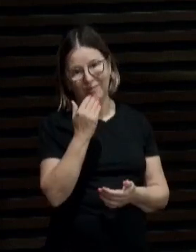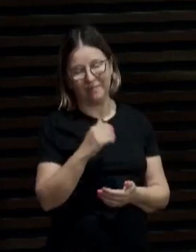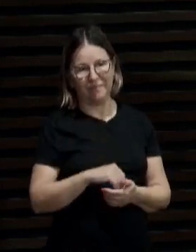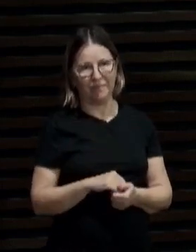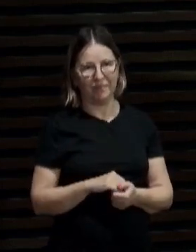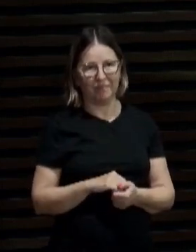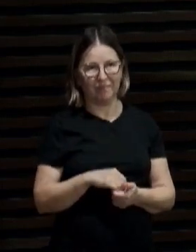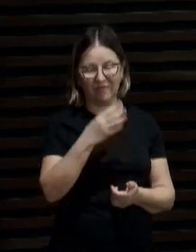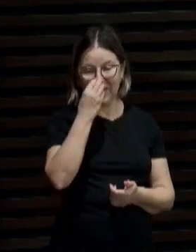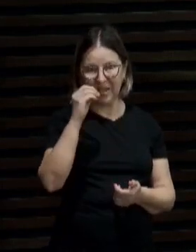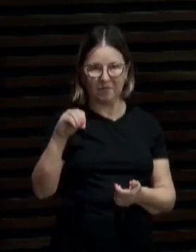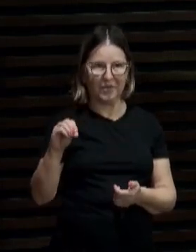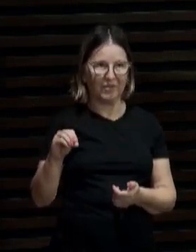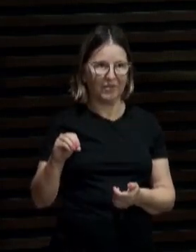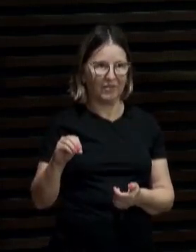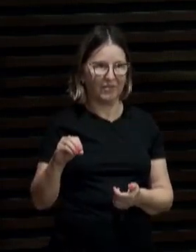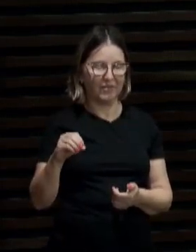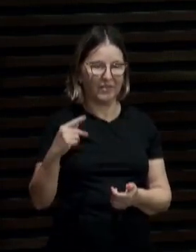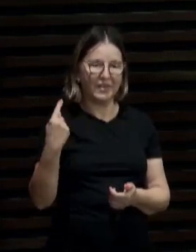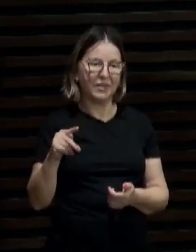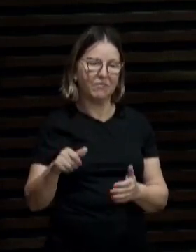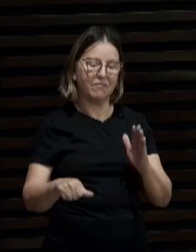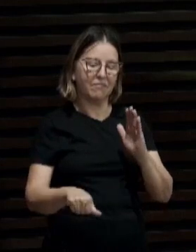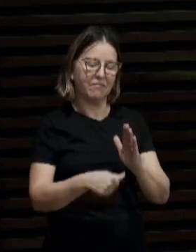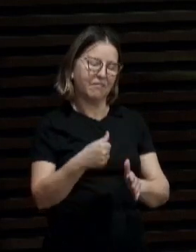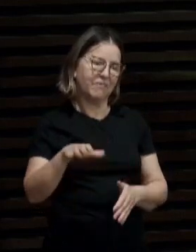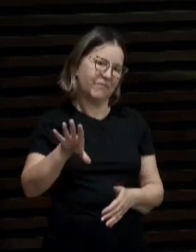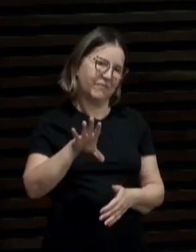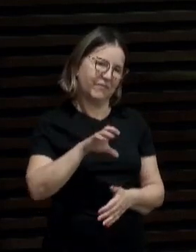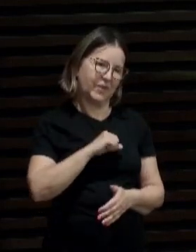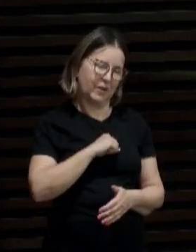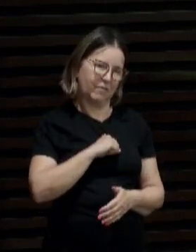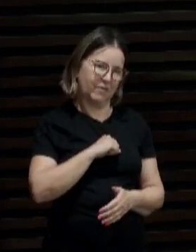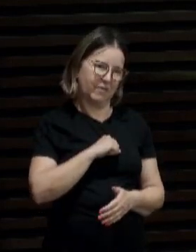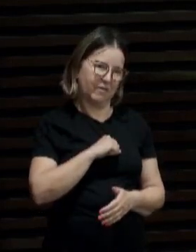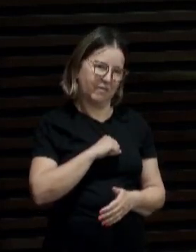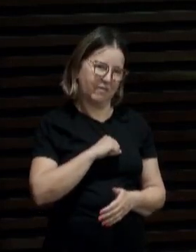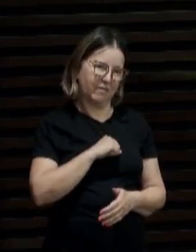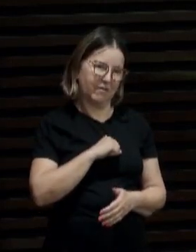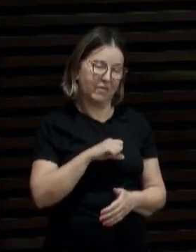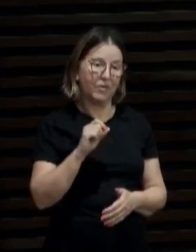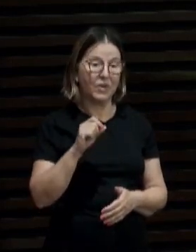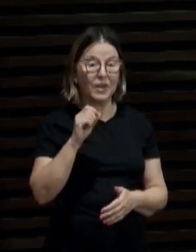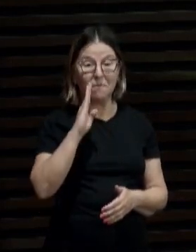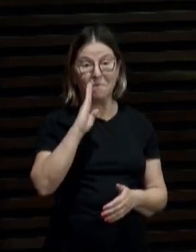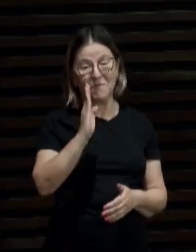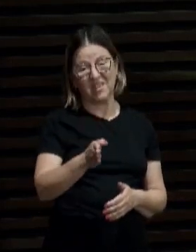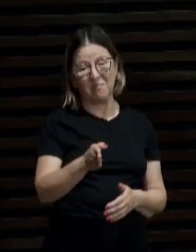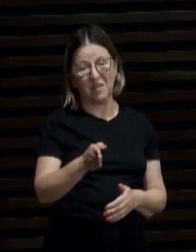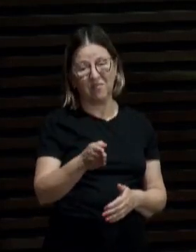Ele abandonou o seu primeiro amor, aquilo que era principal a ele.